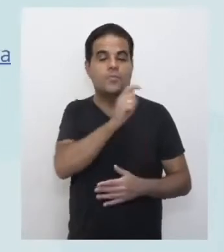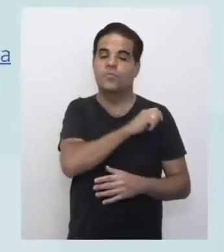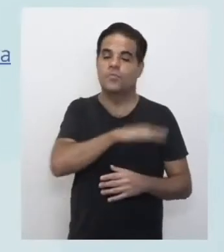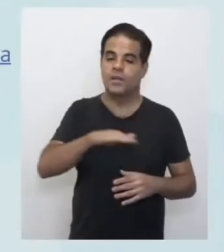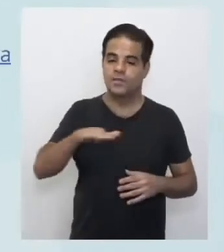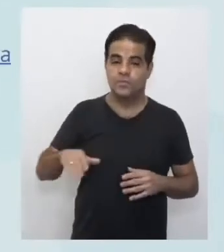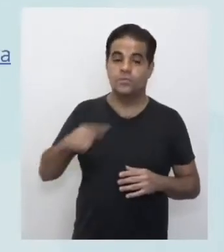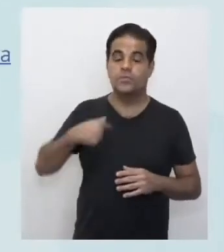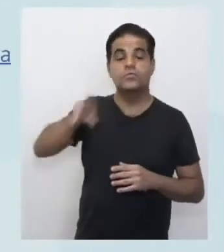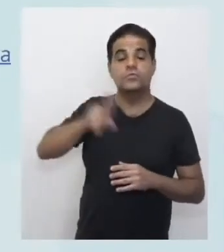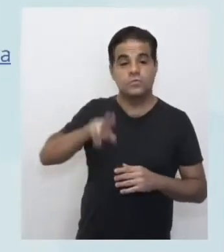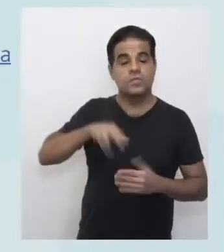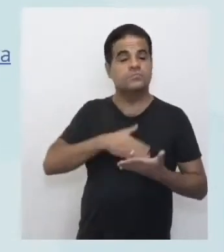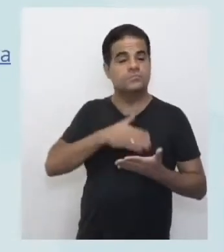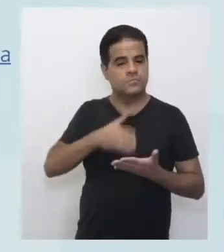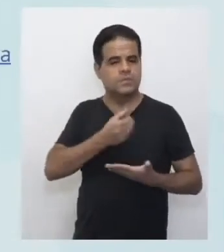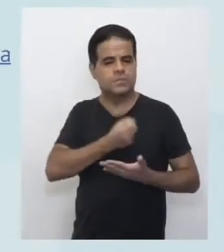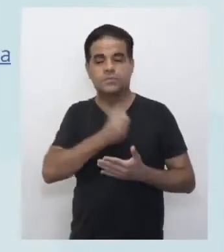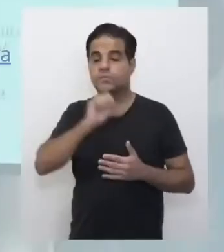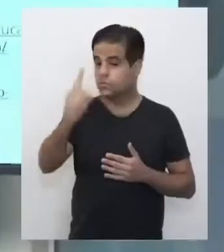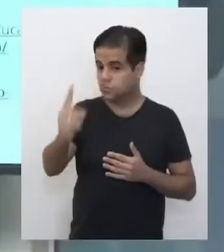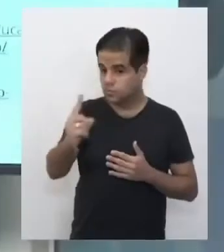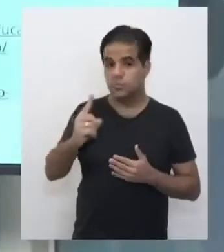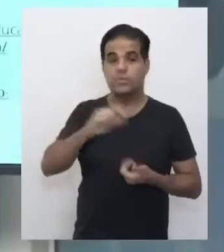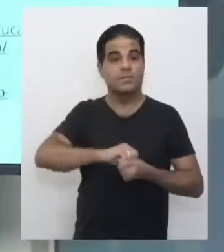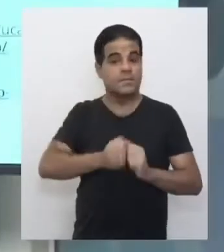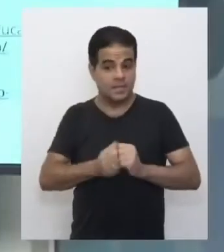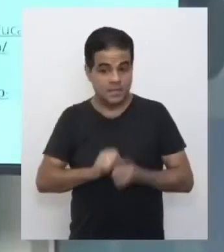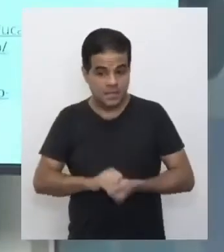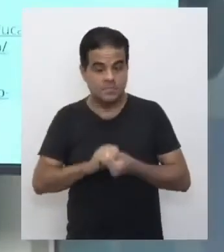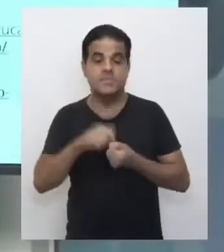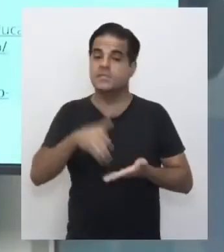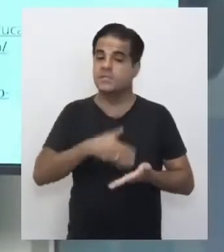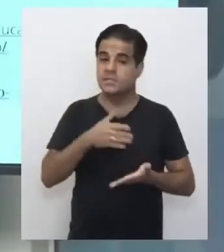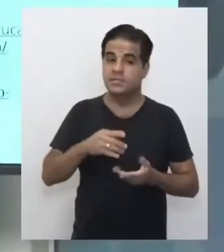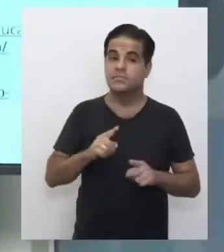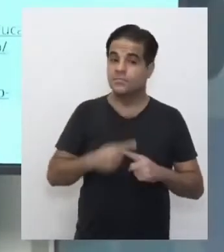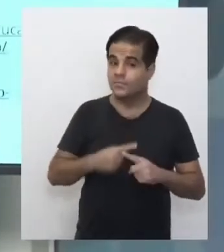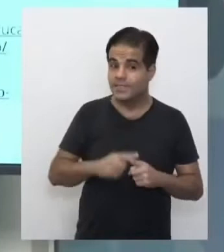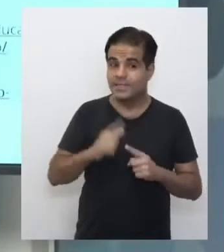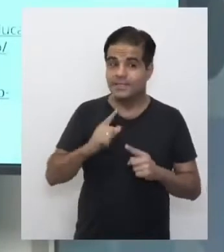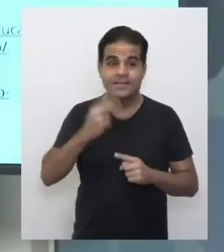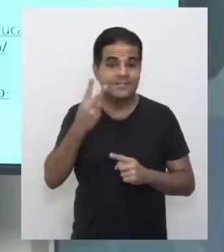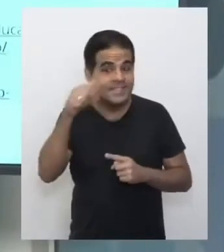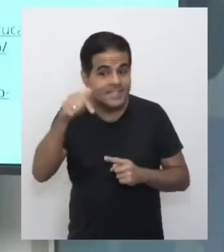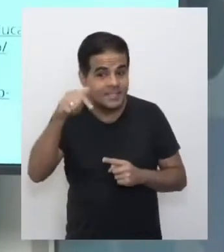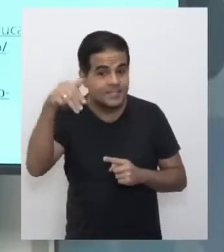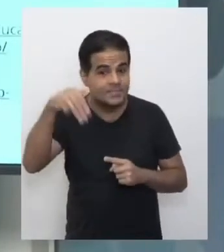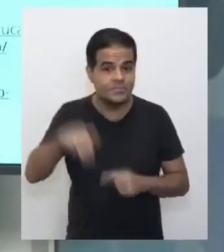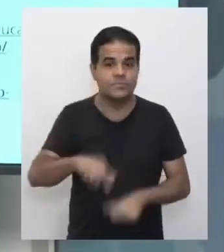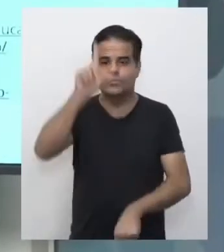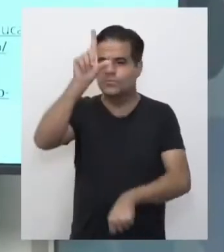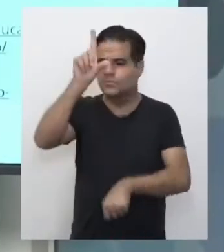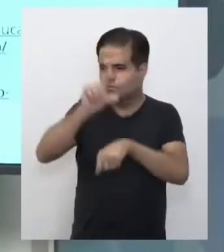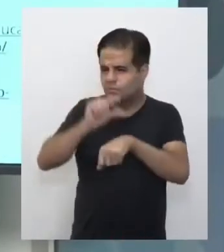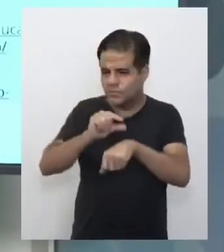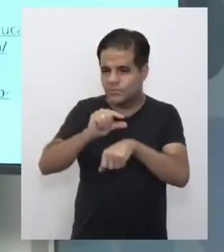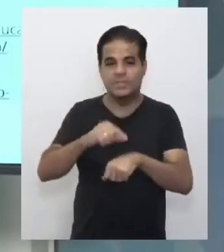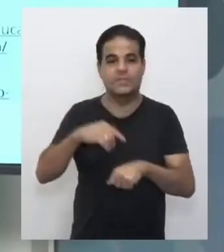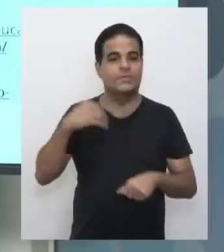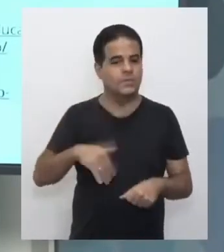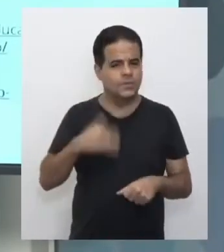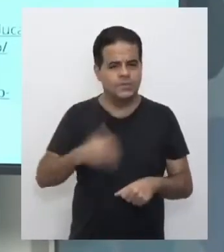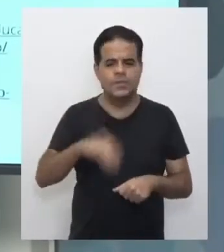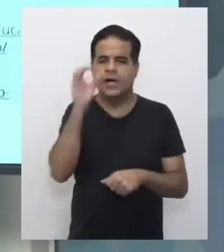gente usou aí a lição 1, a gente adaptou para o formato dessa aula, até porque a gente só tem 27 minutinhos para essa aula, então 27 minutos por semana é